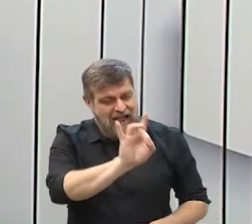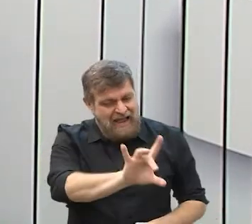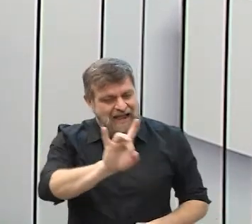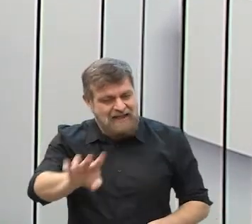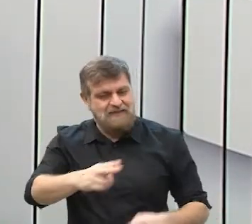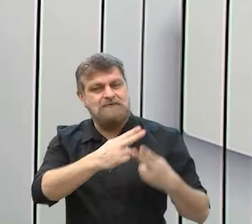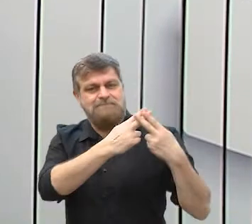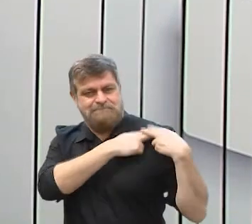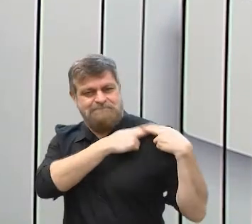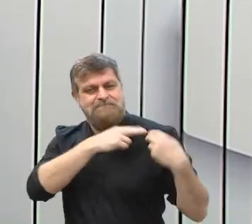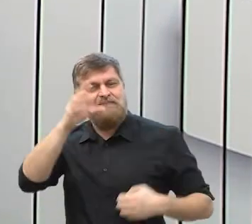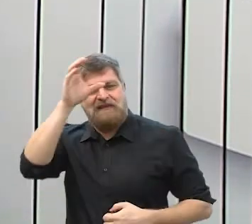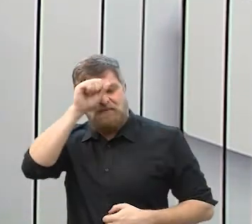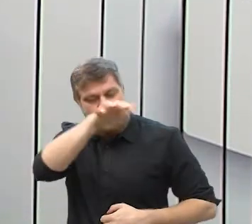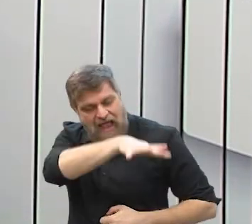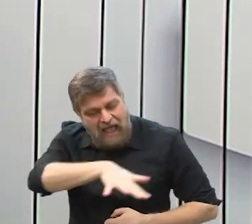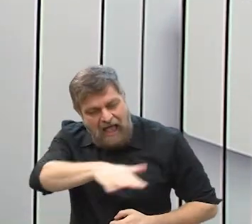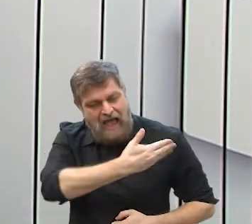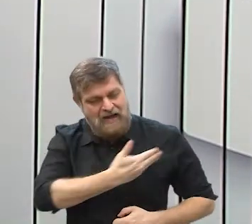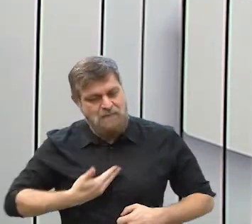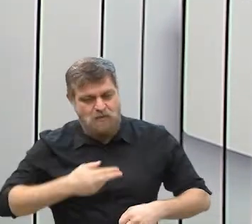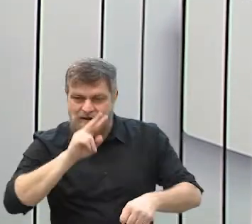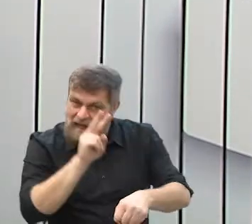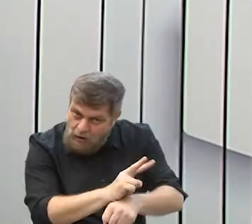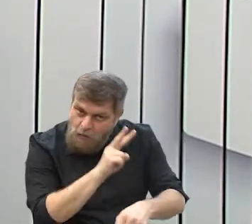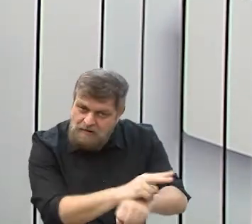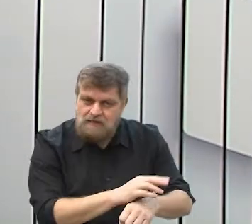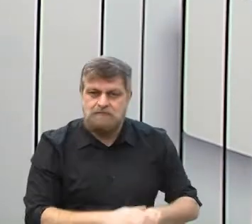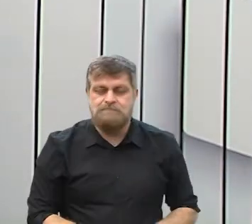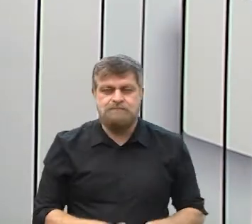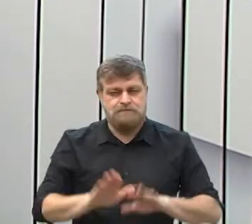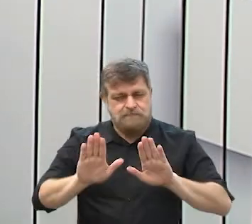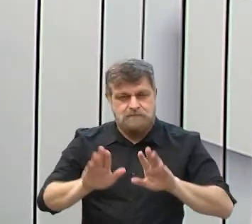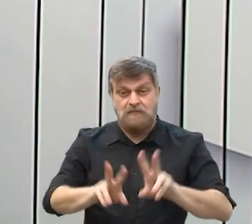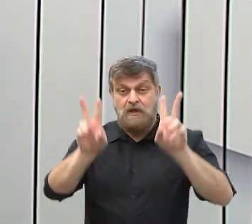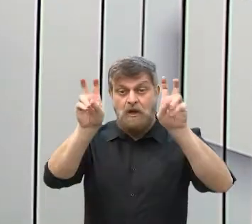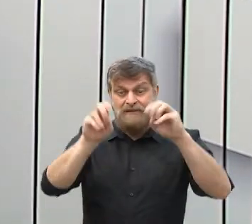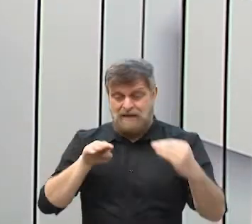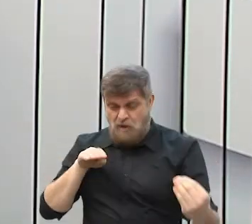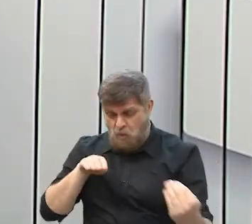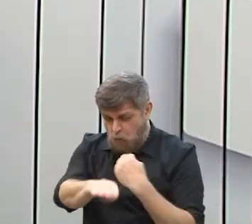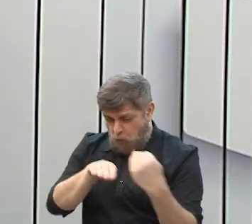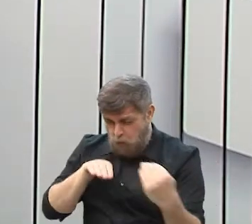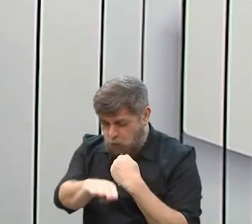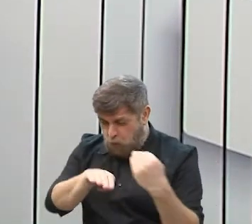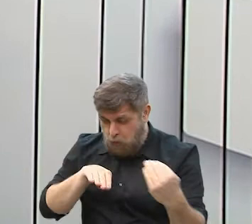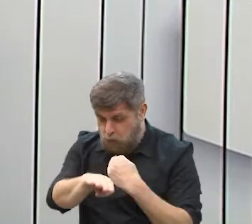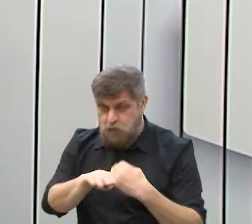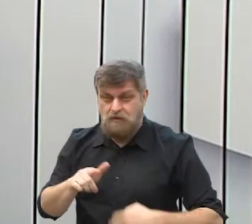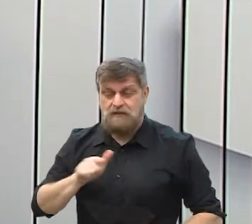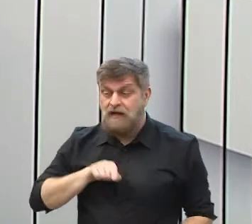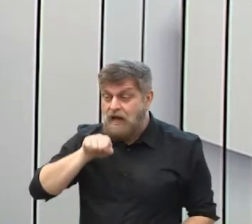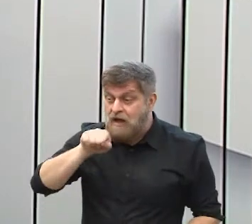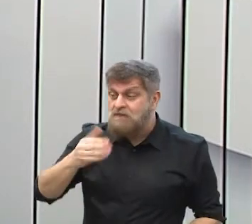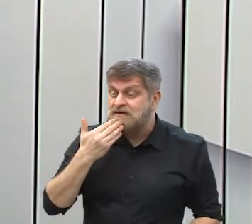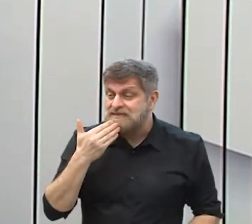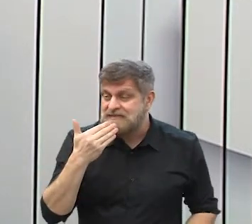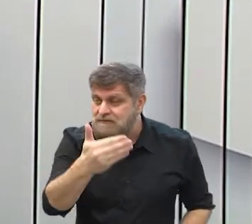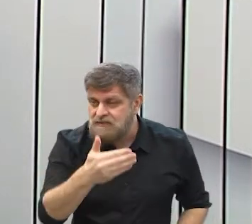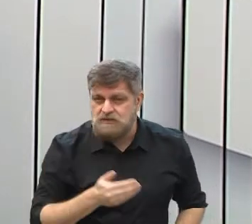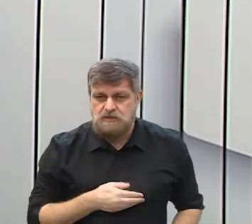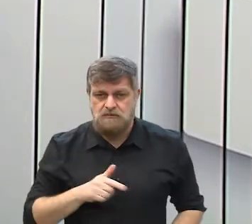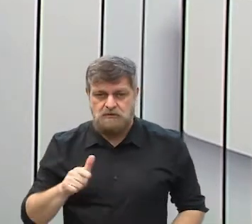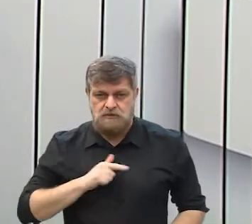e aprender a cuidar bem do bem público. Vereador, sobre o trânsito, o senhor também teve uma atuação, pois solicitou a mudança de